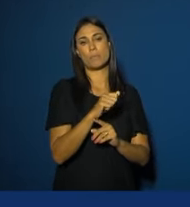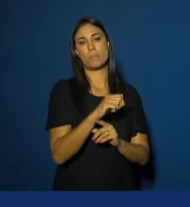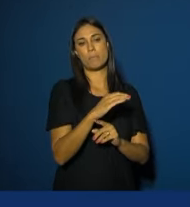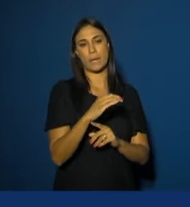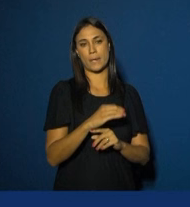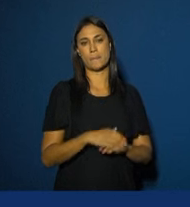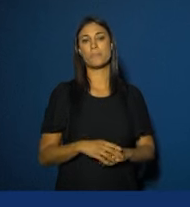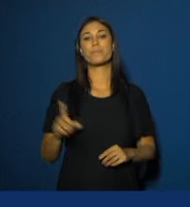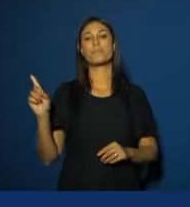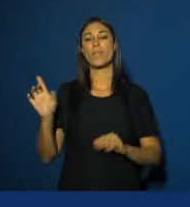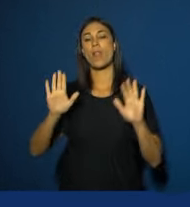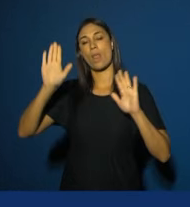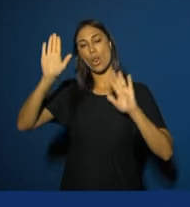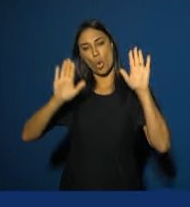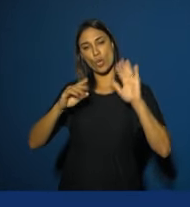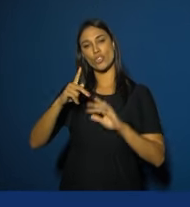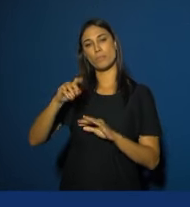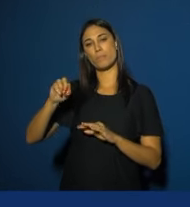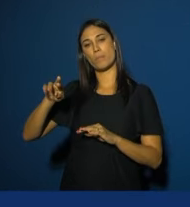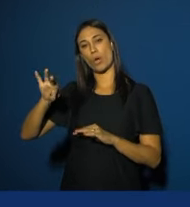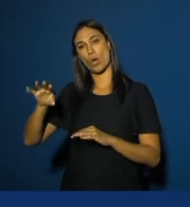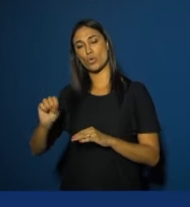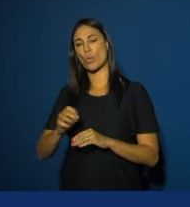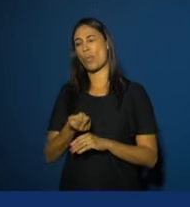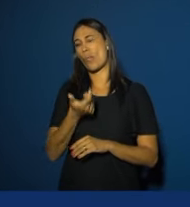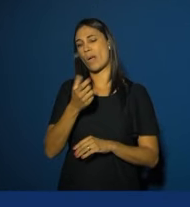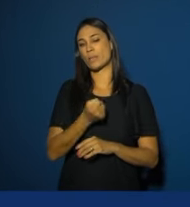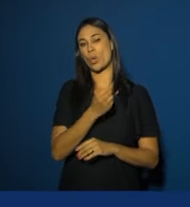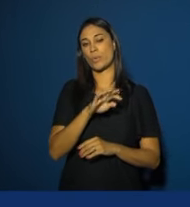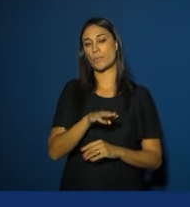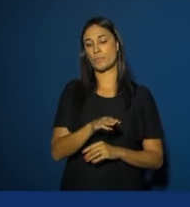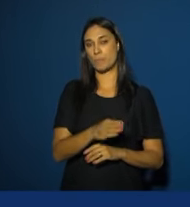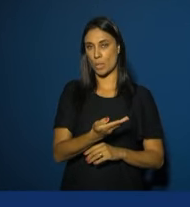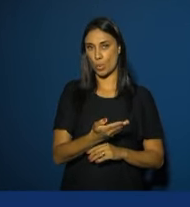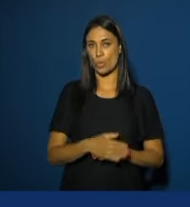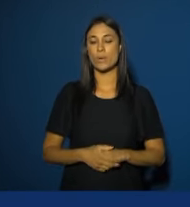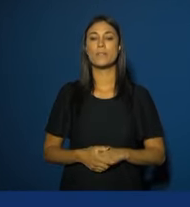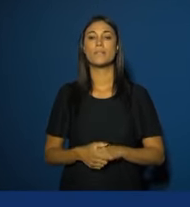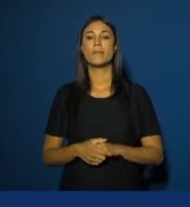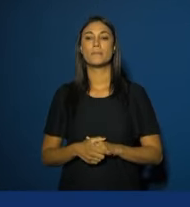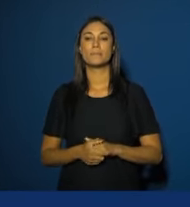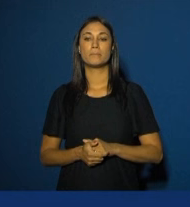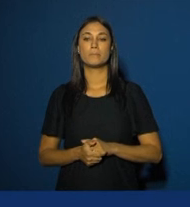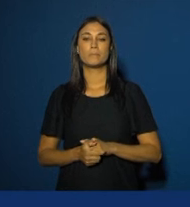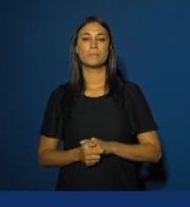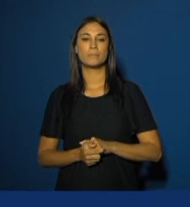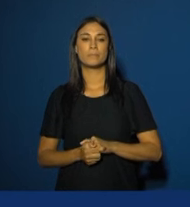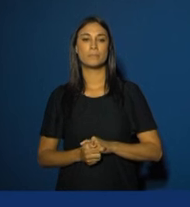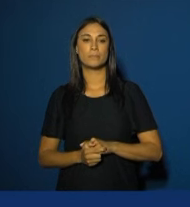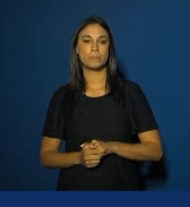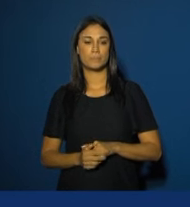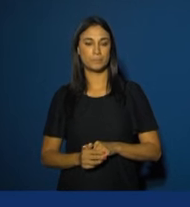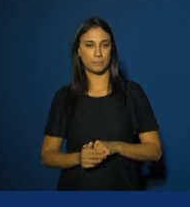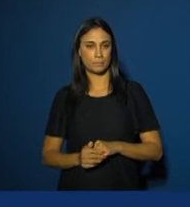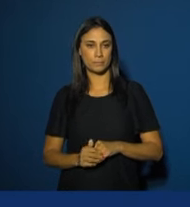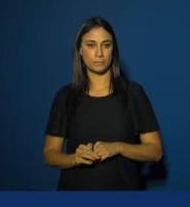lá. Leilões de portos também, quase 8 bilhões. Vamos lá.